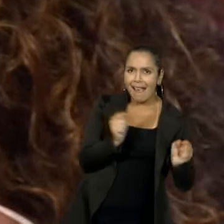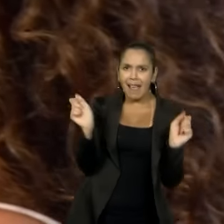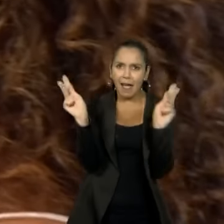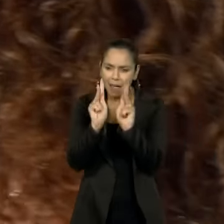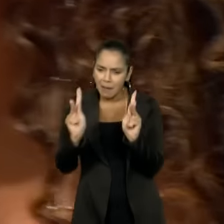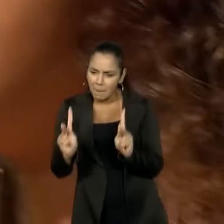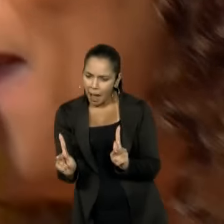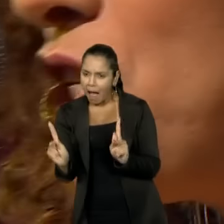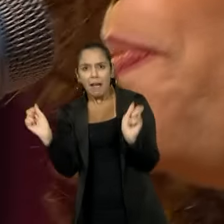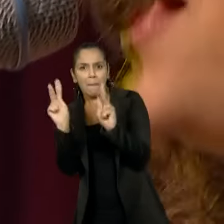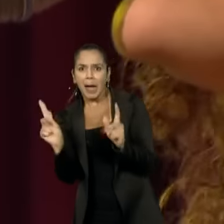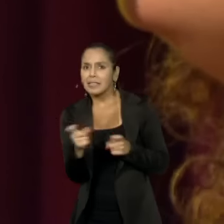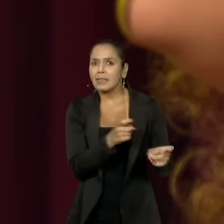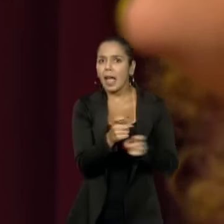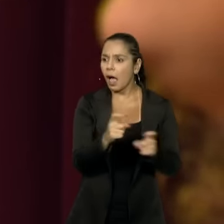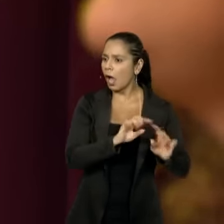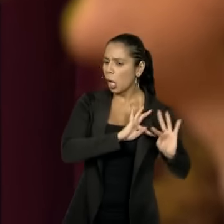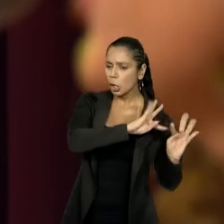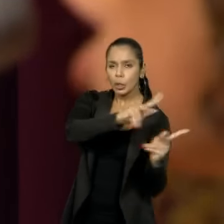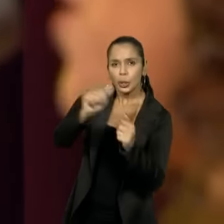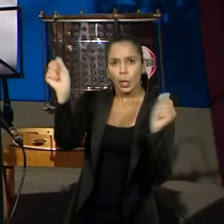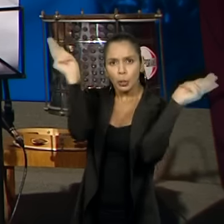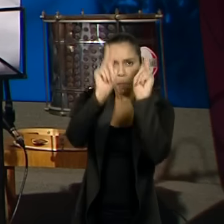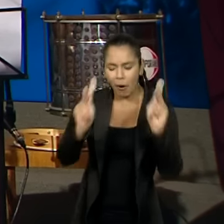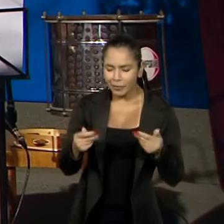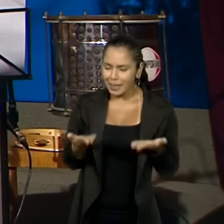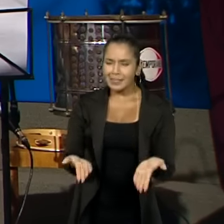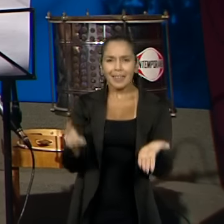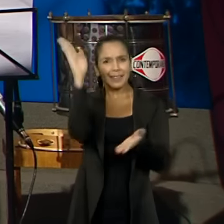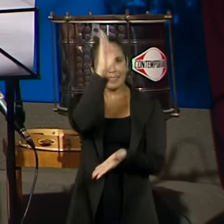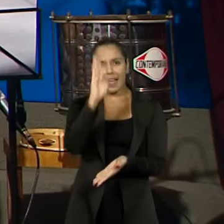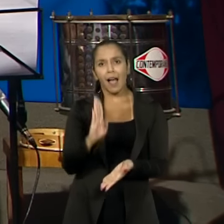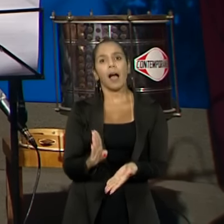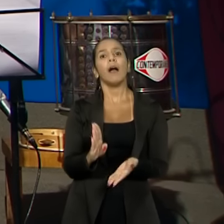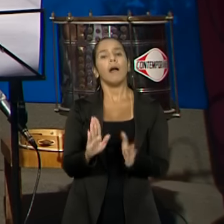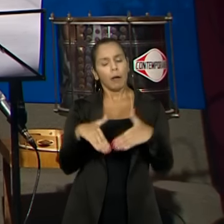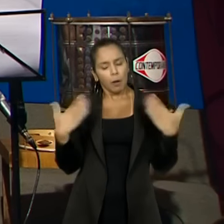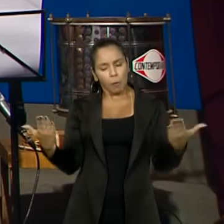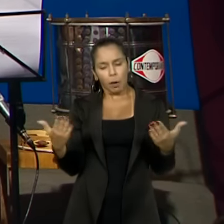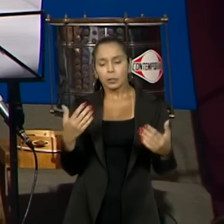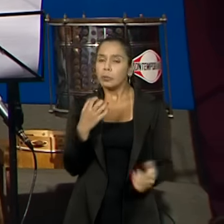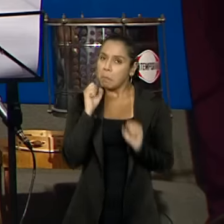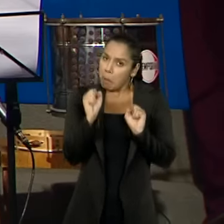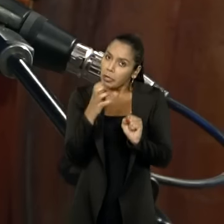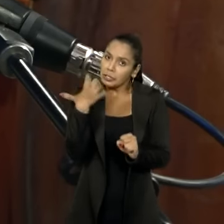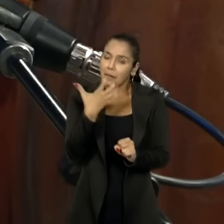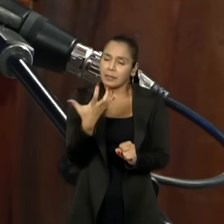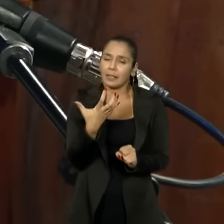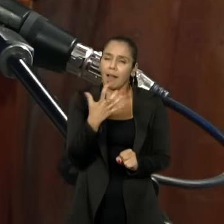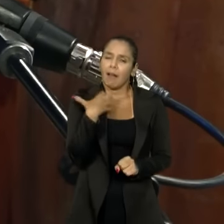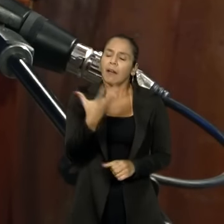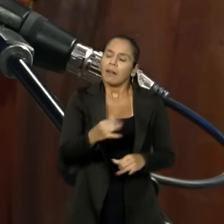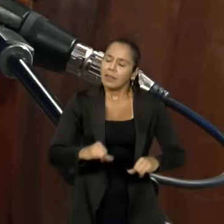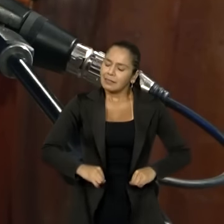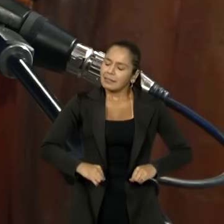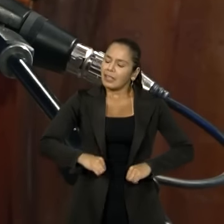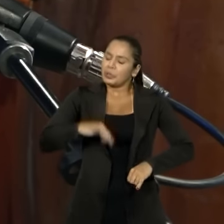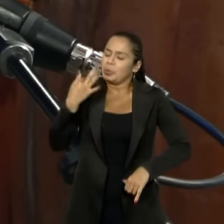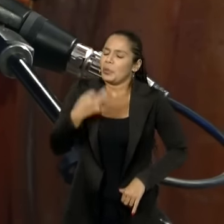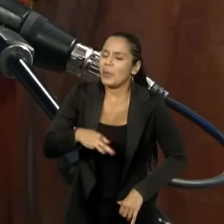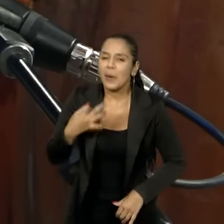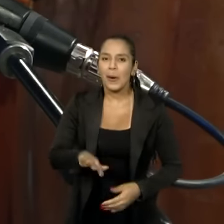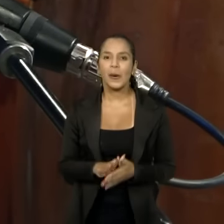adiantou. E de guerra em paz, de paz em guerra, todo povo dessa terra, quando pode cantar, canta